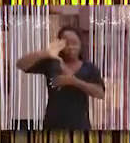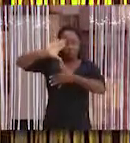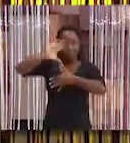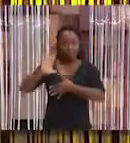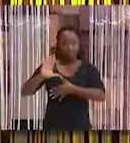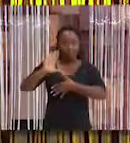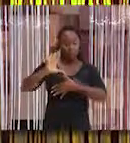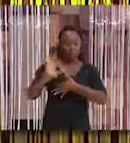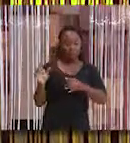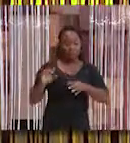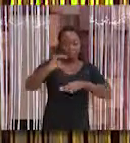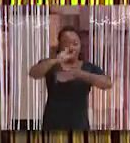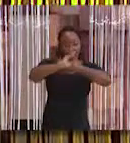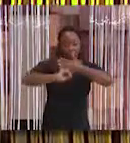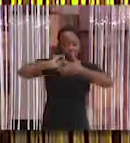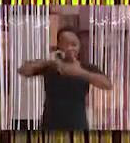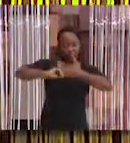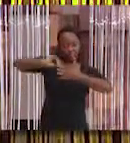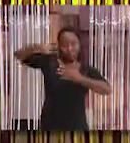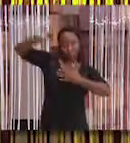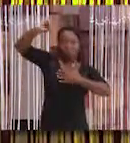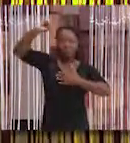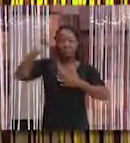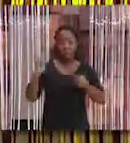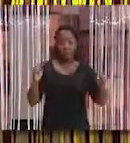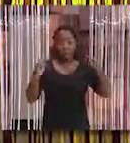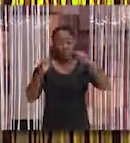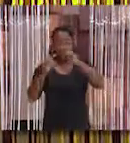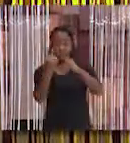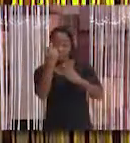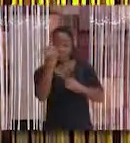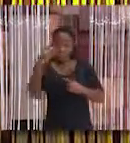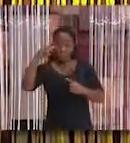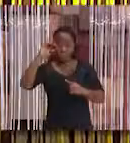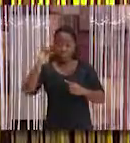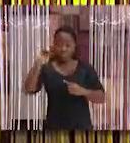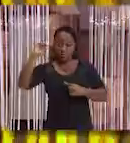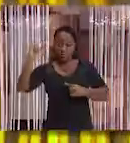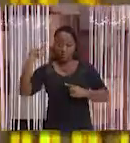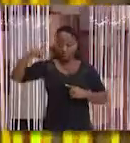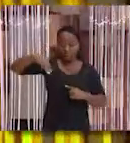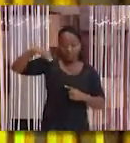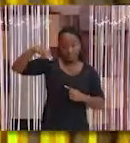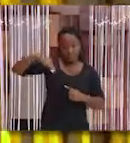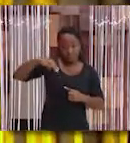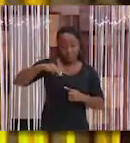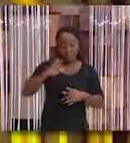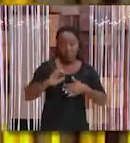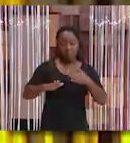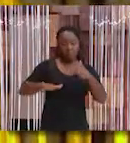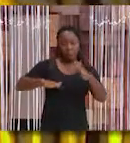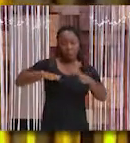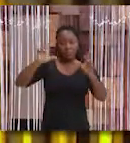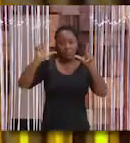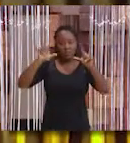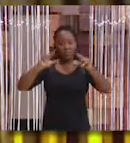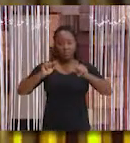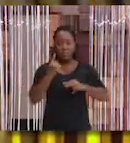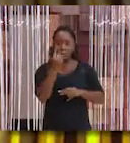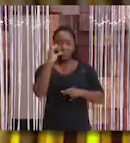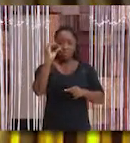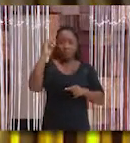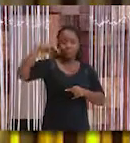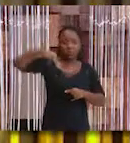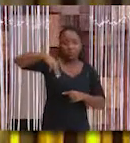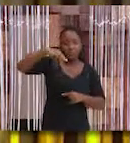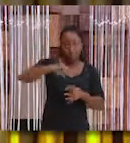canto da tela com o mapa, há uma escala de grandeza que diz 1 para 300. Cada 300 metros do meu caminho está